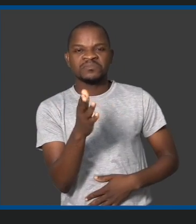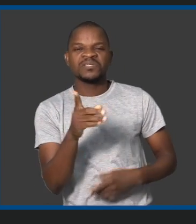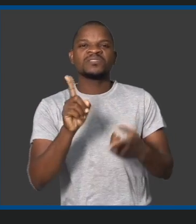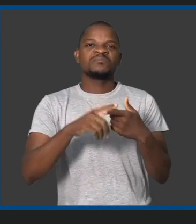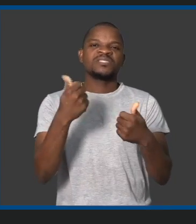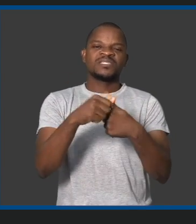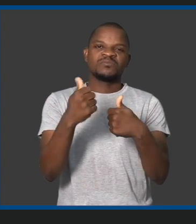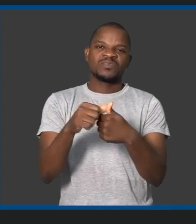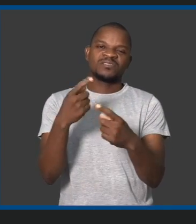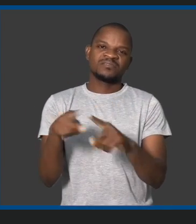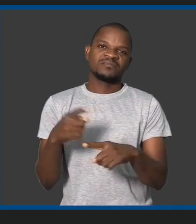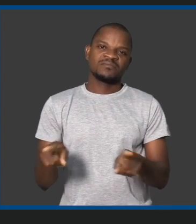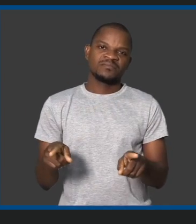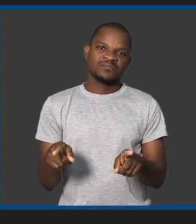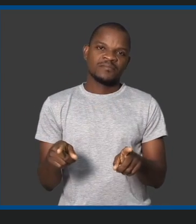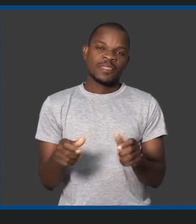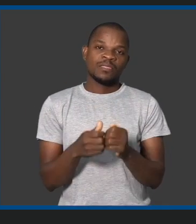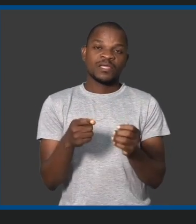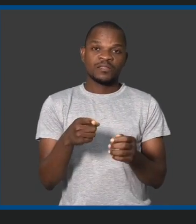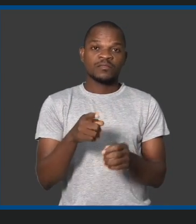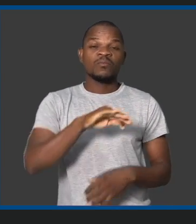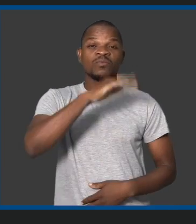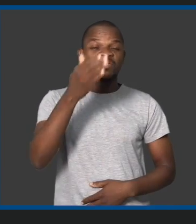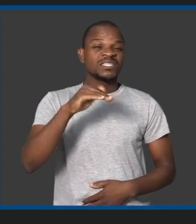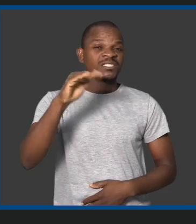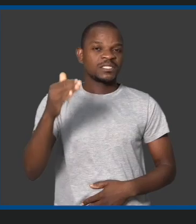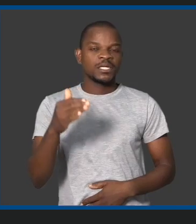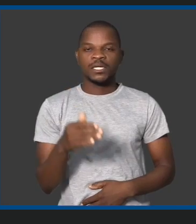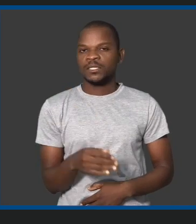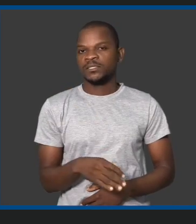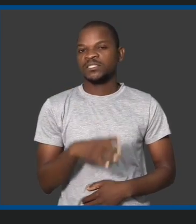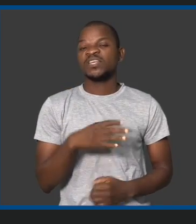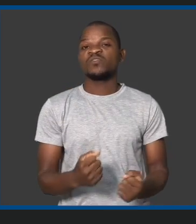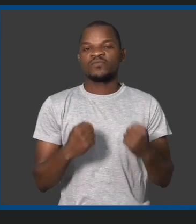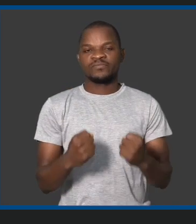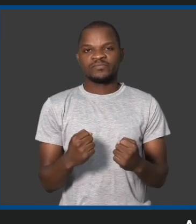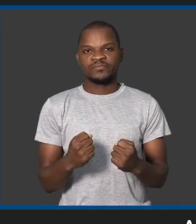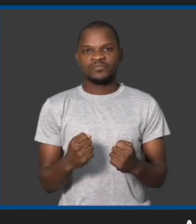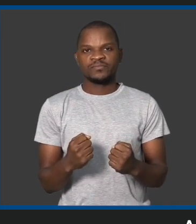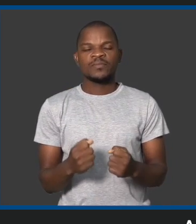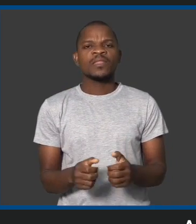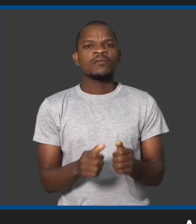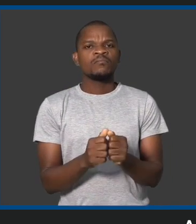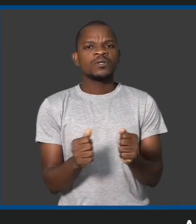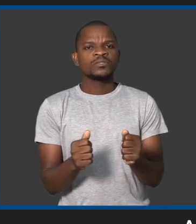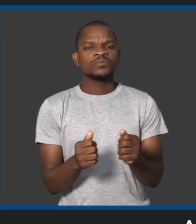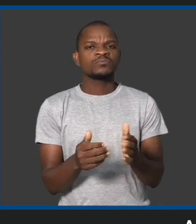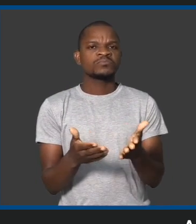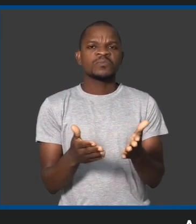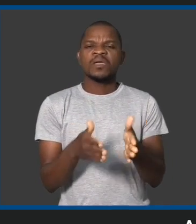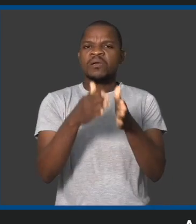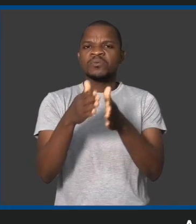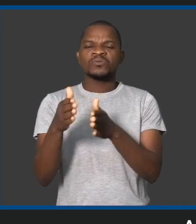namorar, mas sempre aquela força, esta montanha nunca perdeu. Acontecia algo anormal, a pessoa saía ferida,